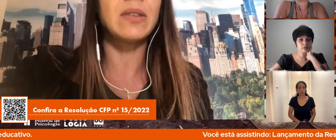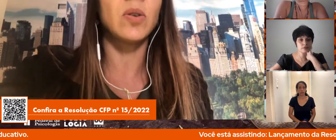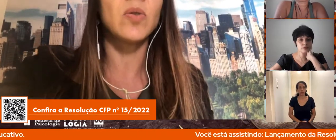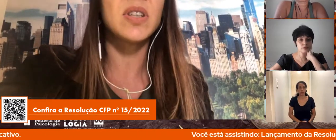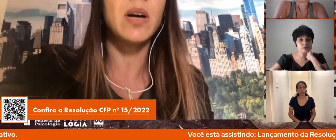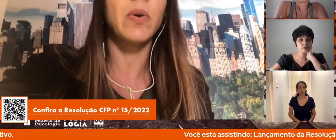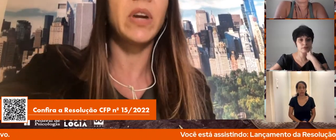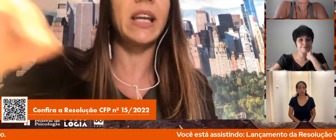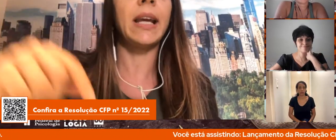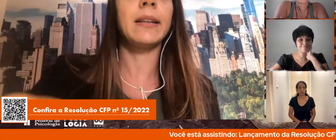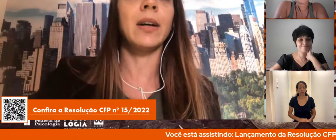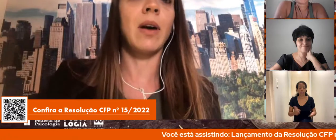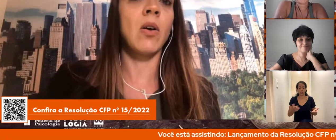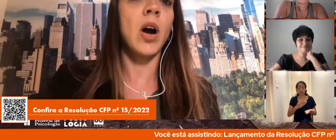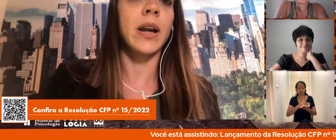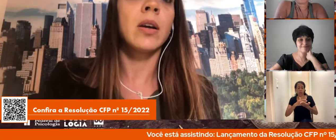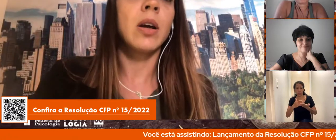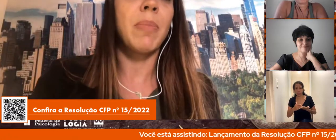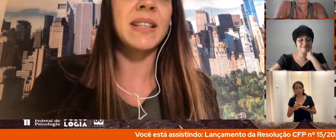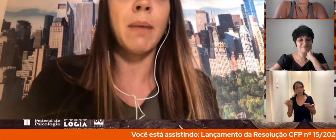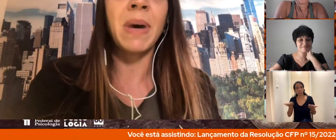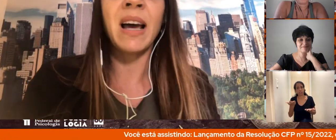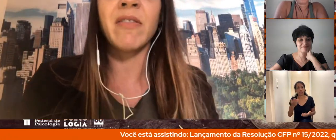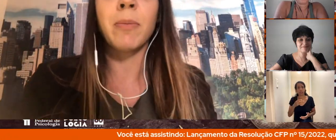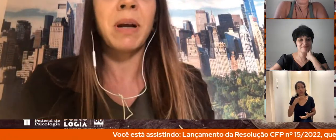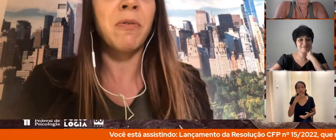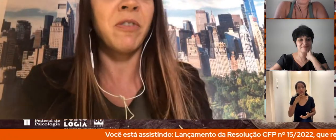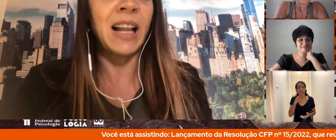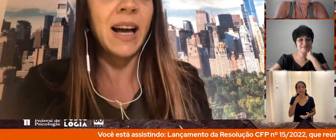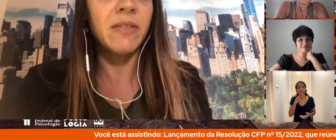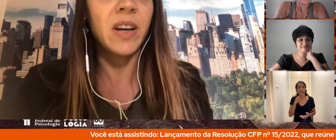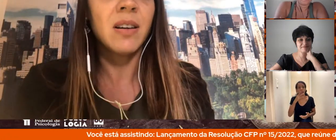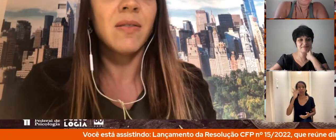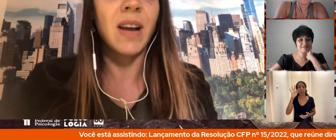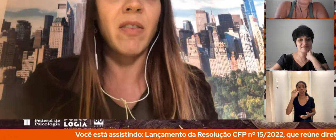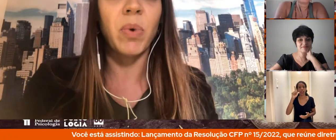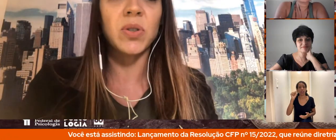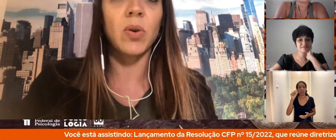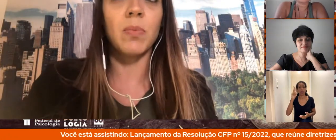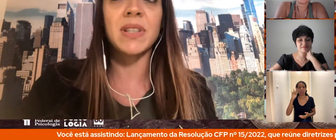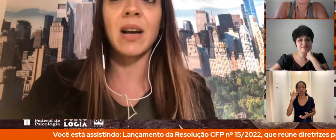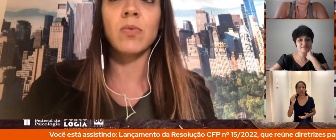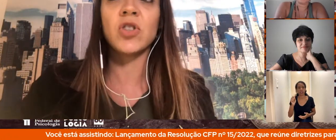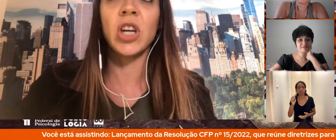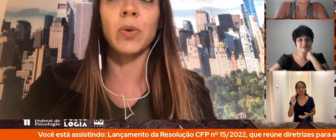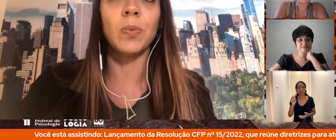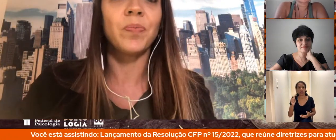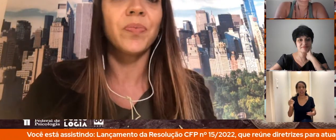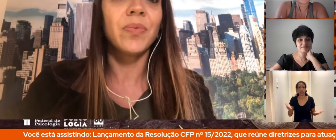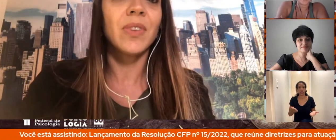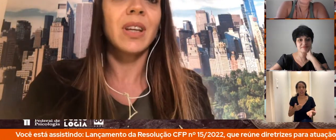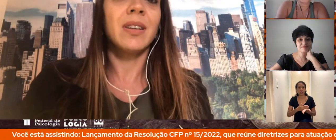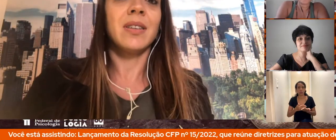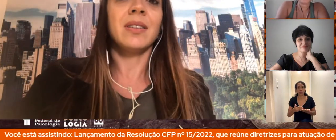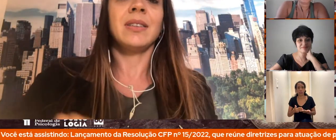Depois dessa introdução, eu queria então agora passar a palavra para a Flávia. Flávia, posso começar contigo?